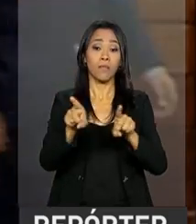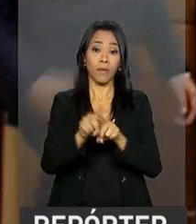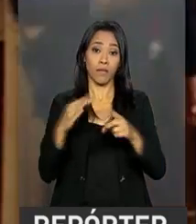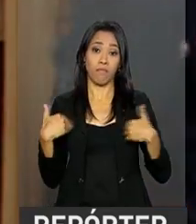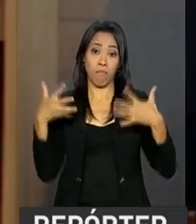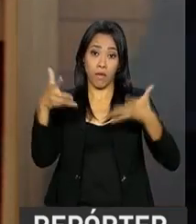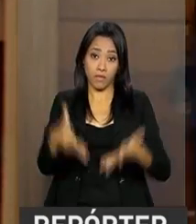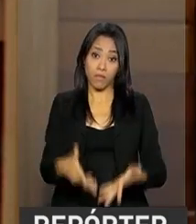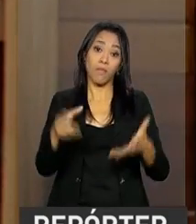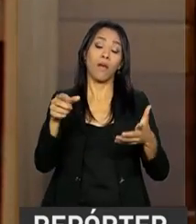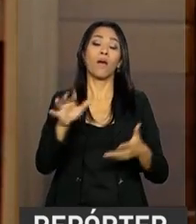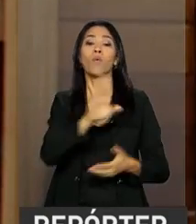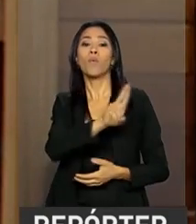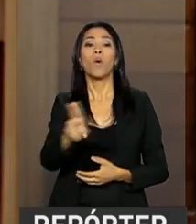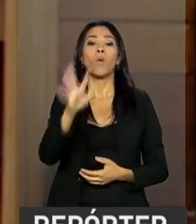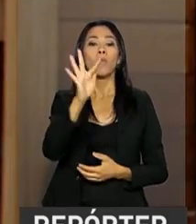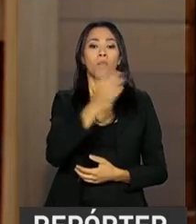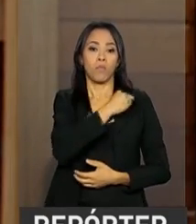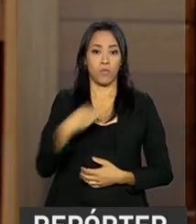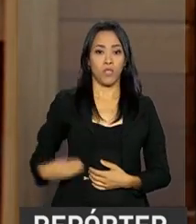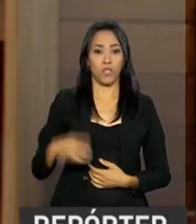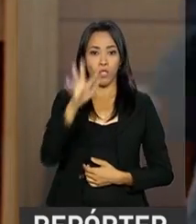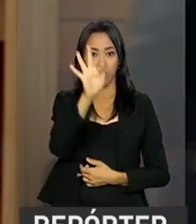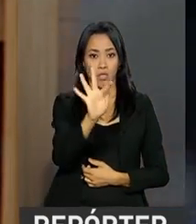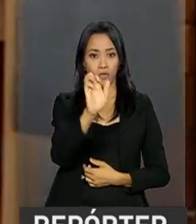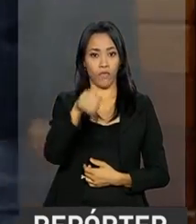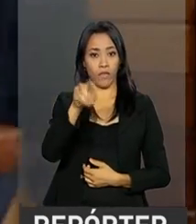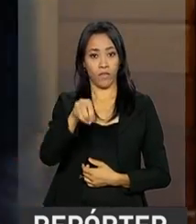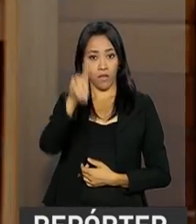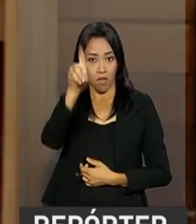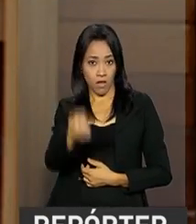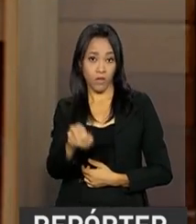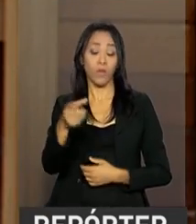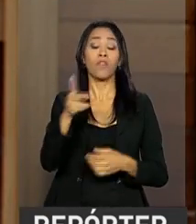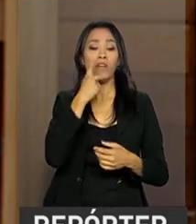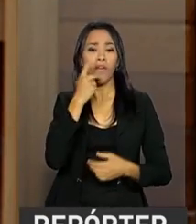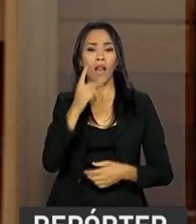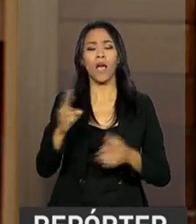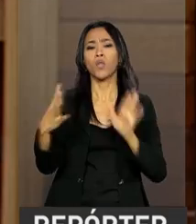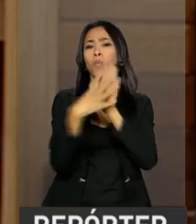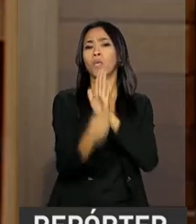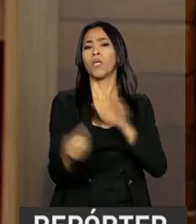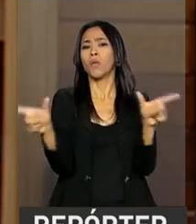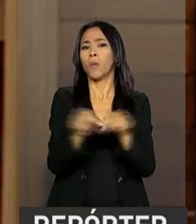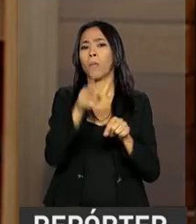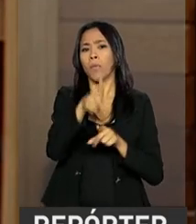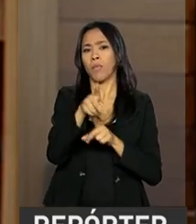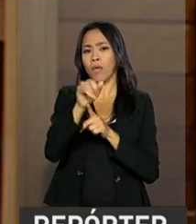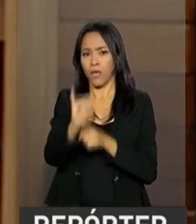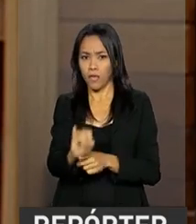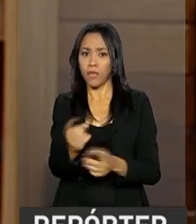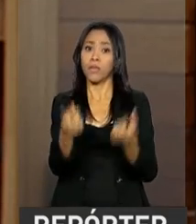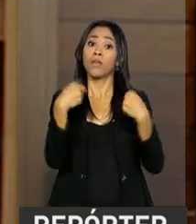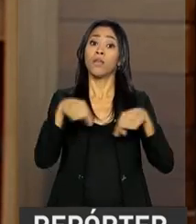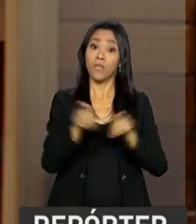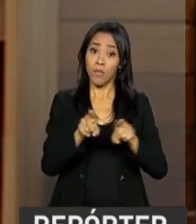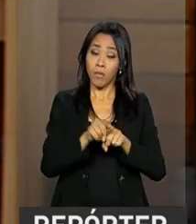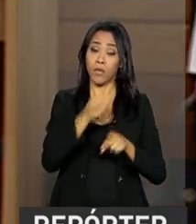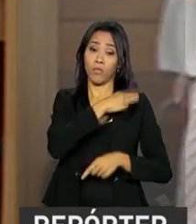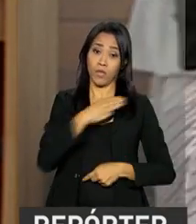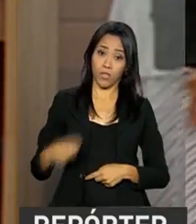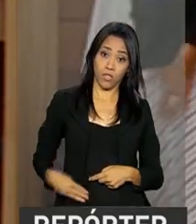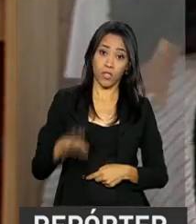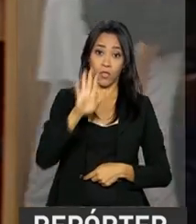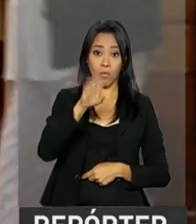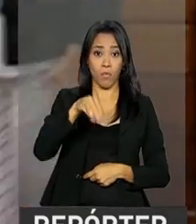Fernando Coelho que fala sobre o programa de parceria de investimentos o PPI e o ministro da educação Mendonça Filho que fará uma exposição